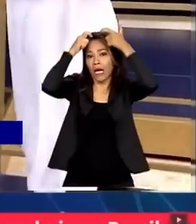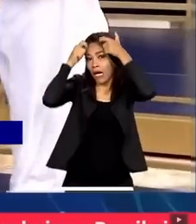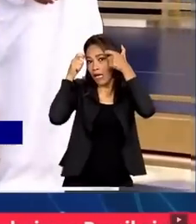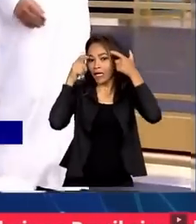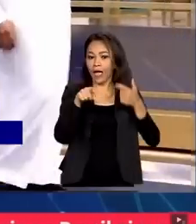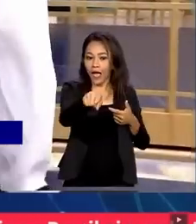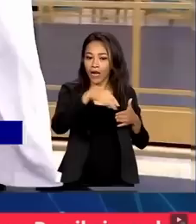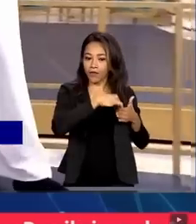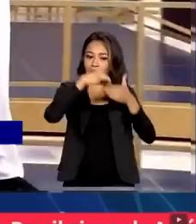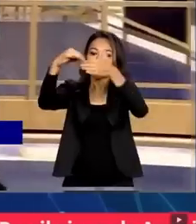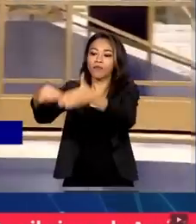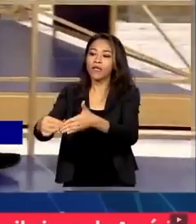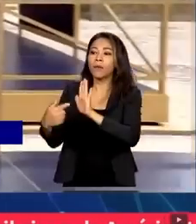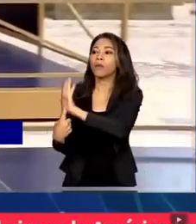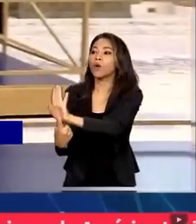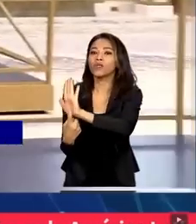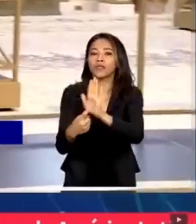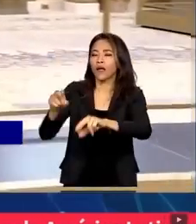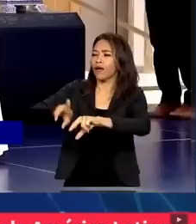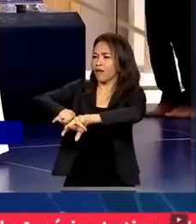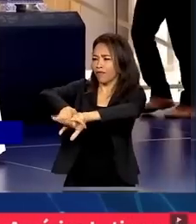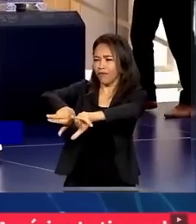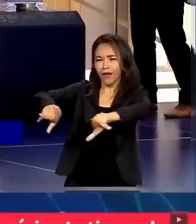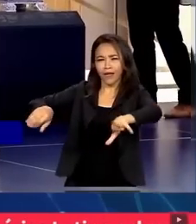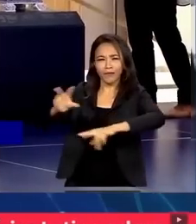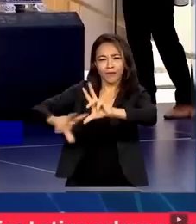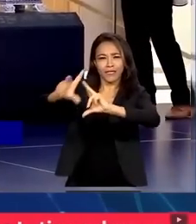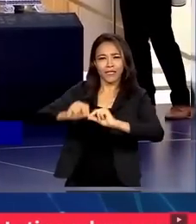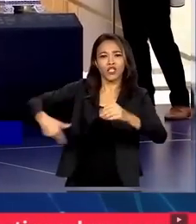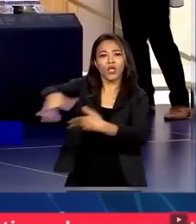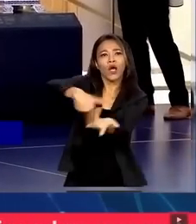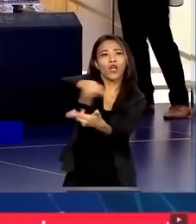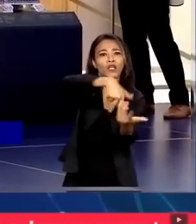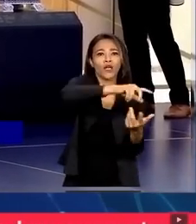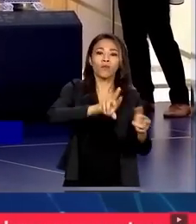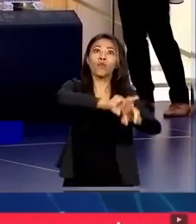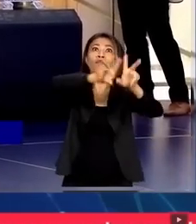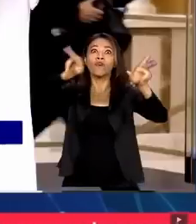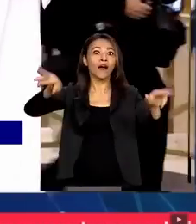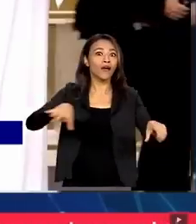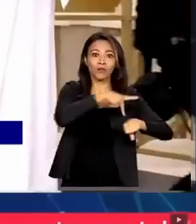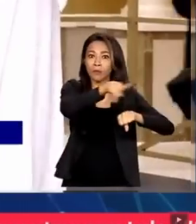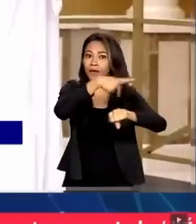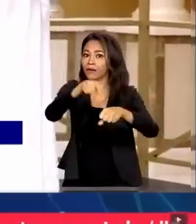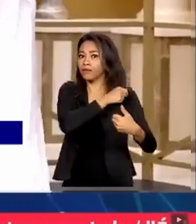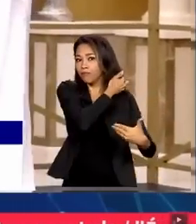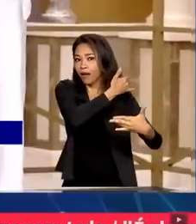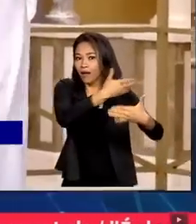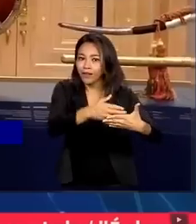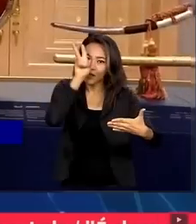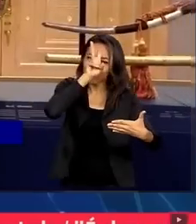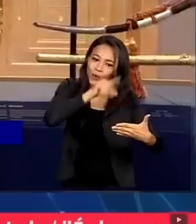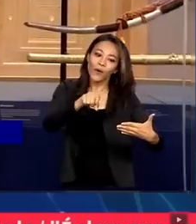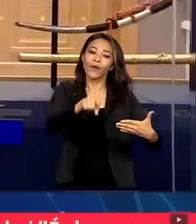foi levada para conhecer uma coleção de valiosos presentes trocados com delegações de outros países ao longo da história: